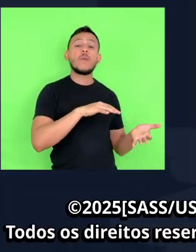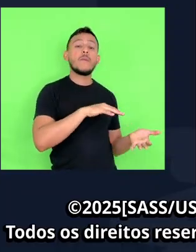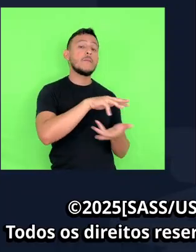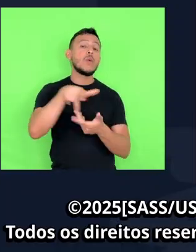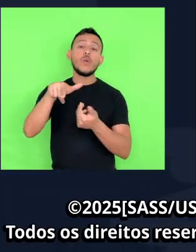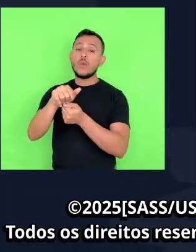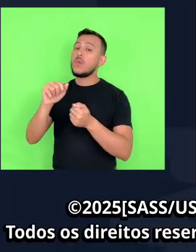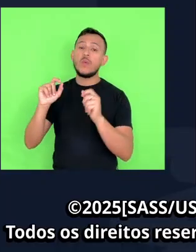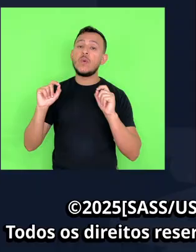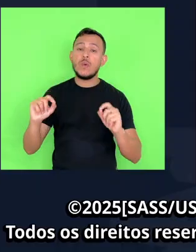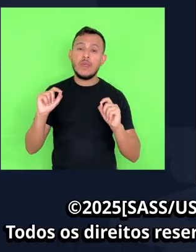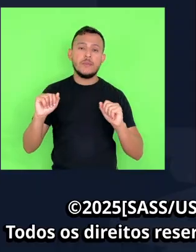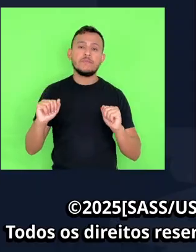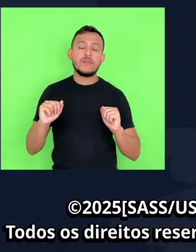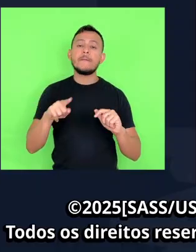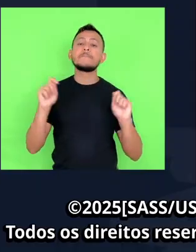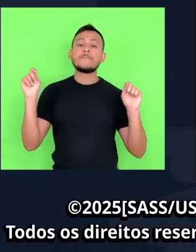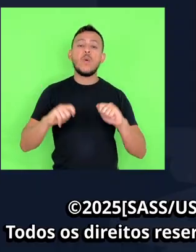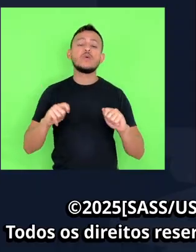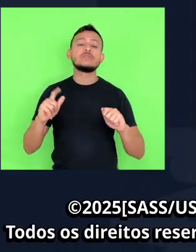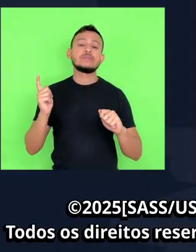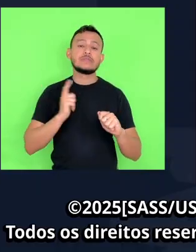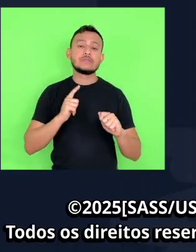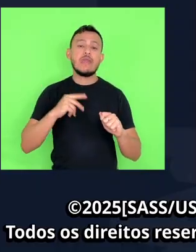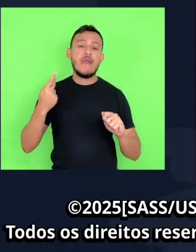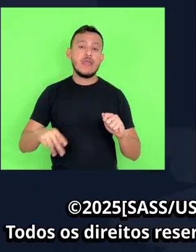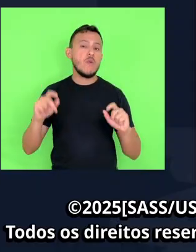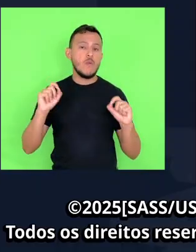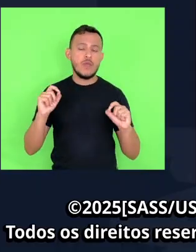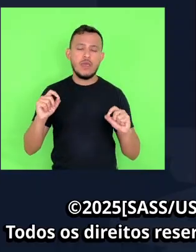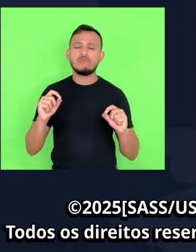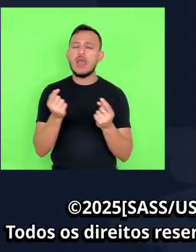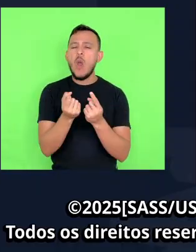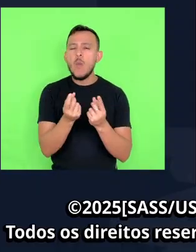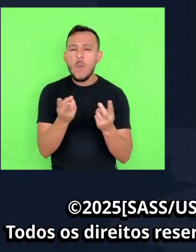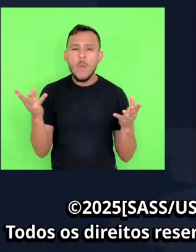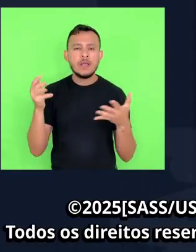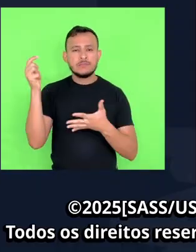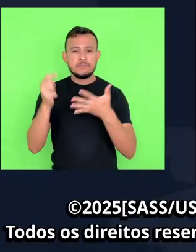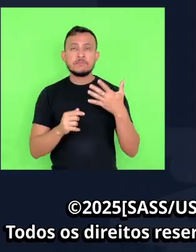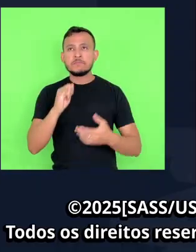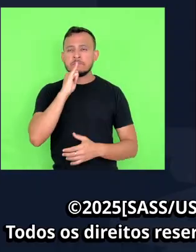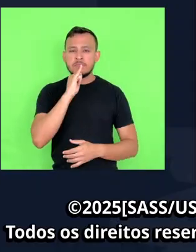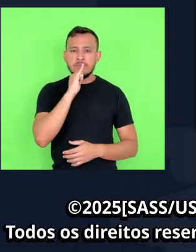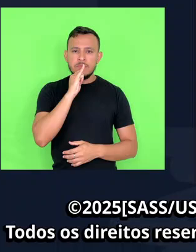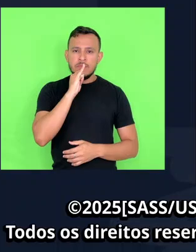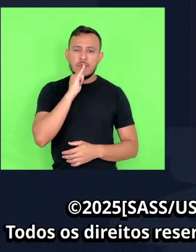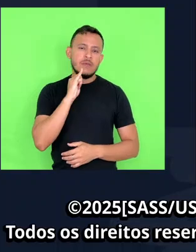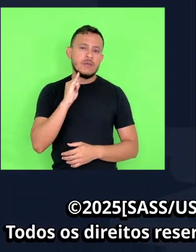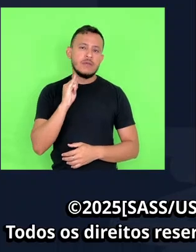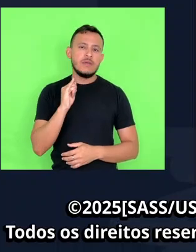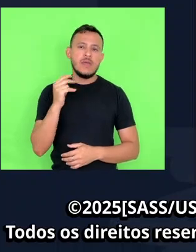todo. Então, pode haver, como no nosso caso, algumas questões. Por exemplo,